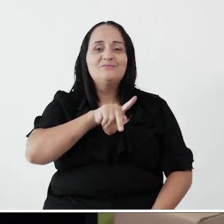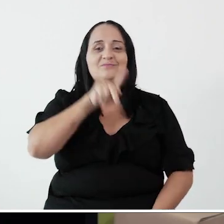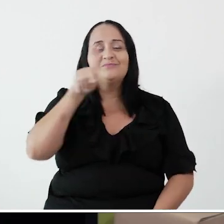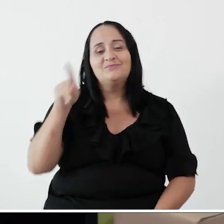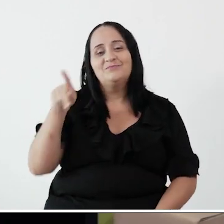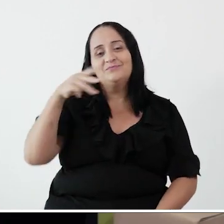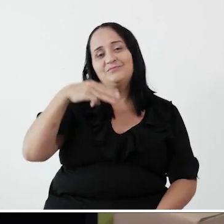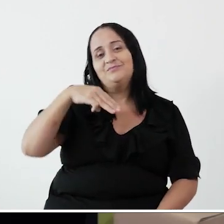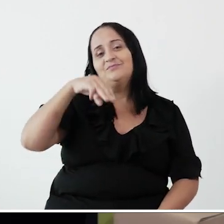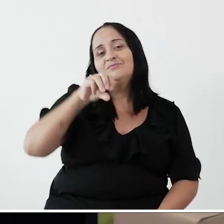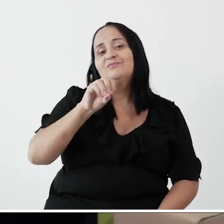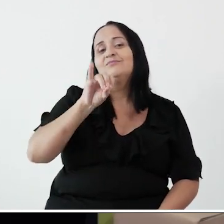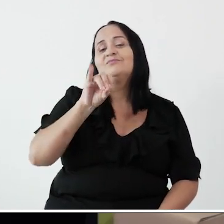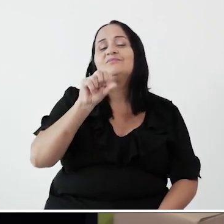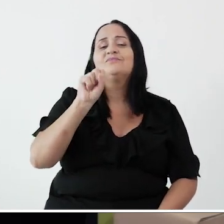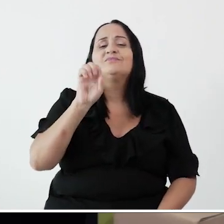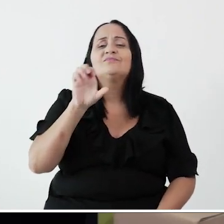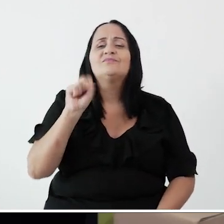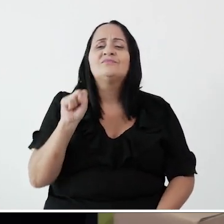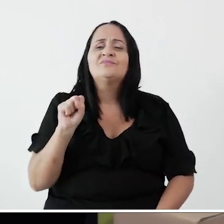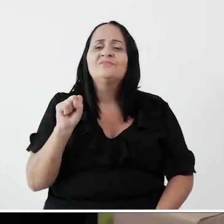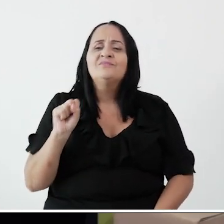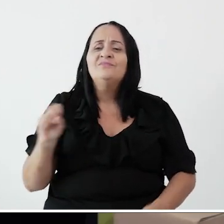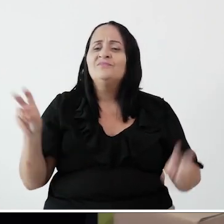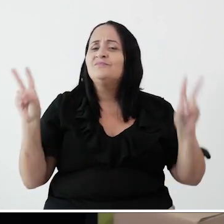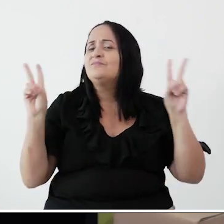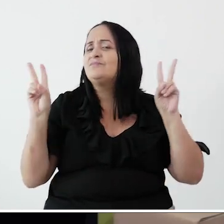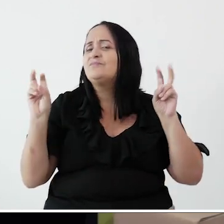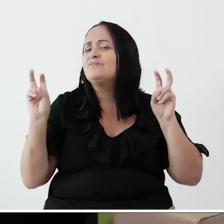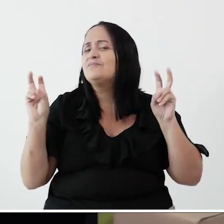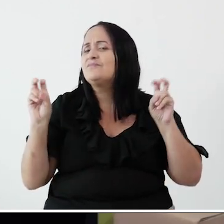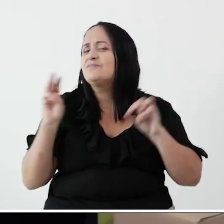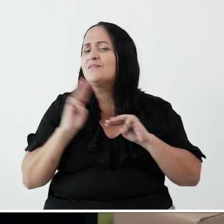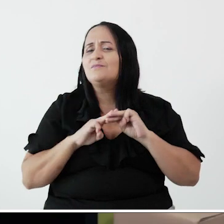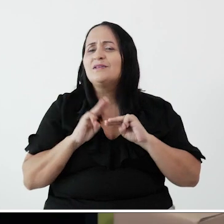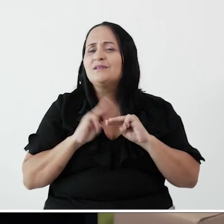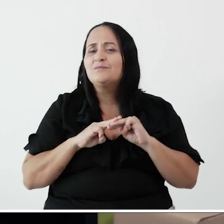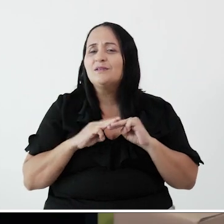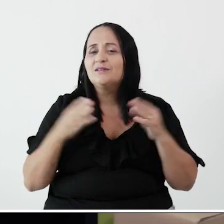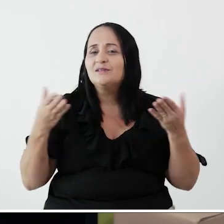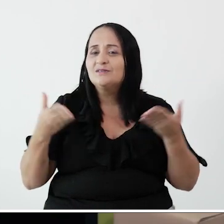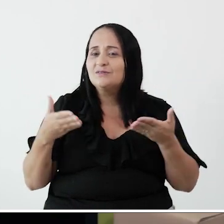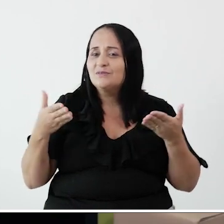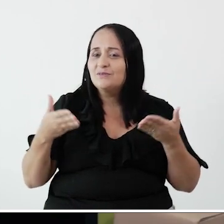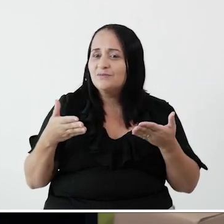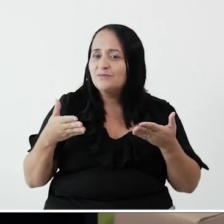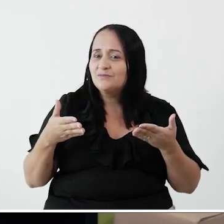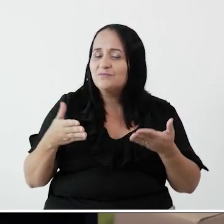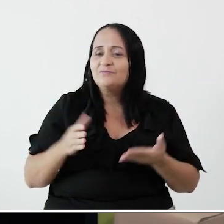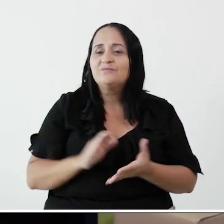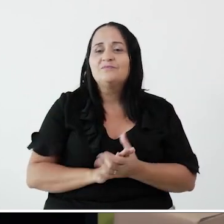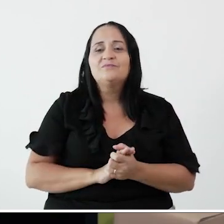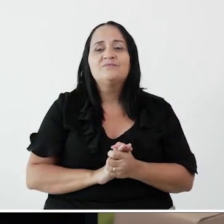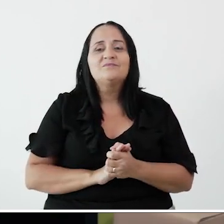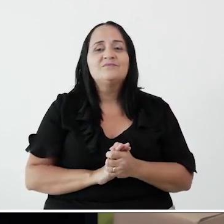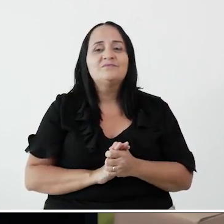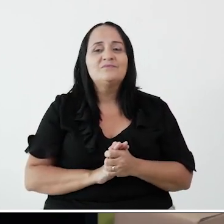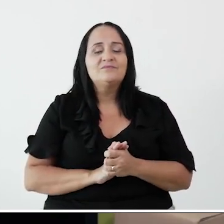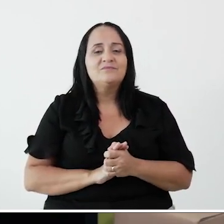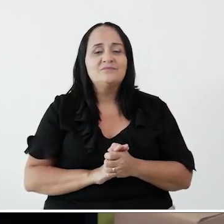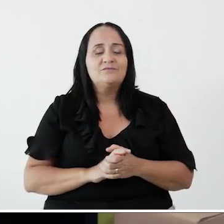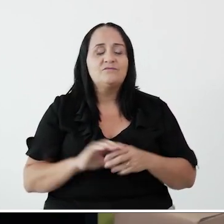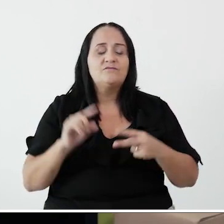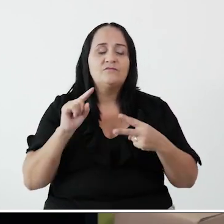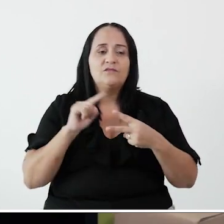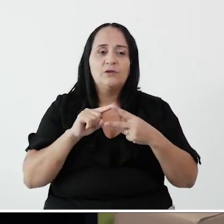Tudo bem, Carol. Professor, qual é o assunto da nossa aula de matemática de hoje? Bom, Carol, na aula de hoje nós vamos fazer